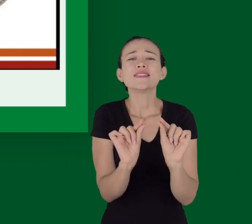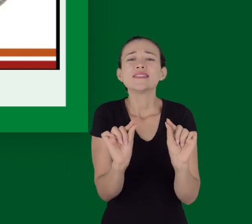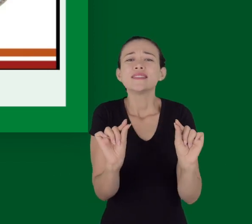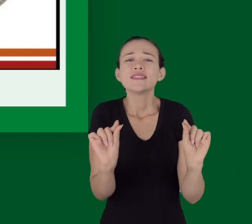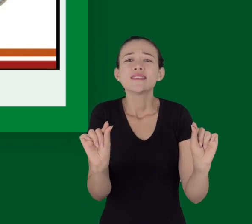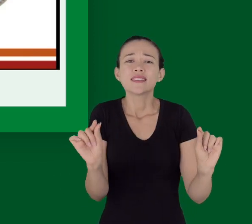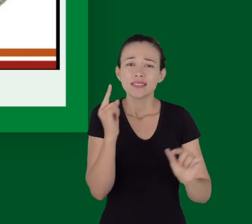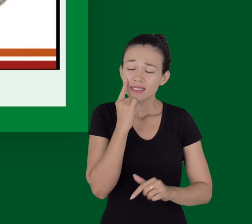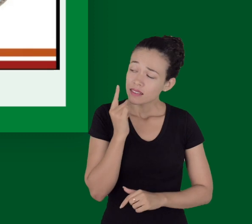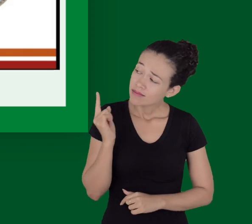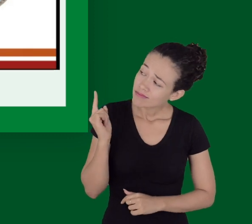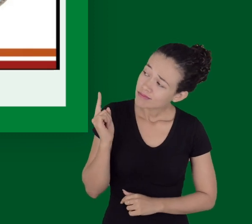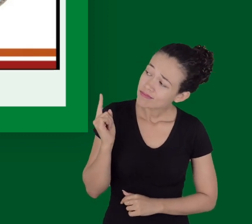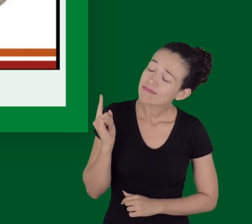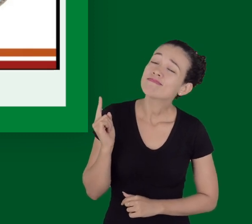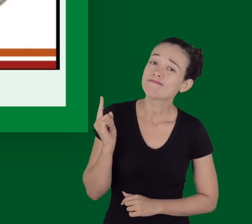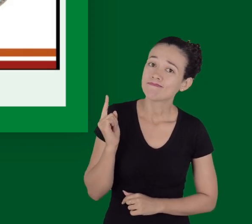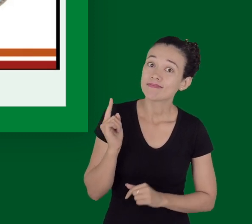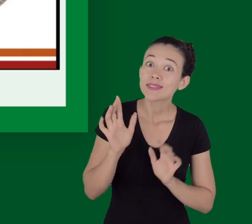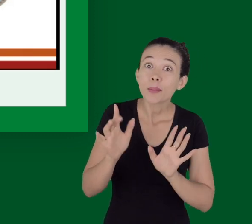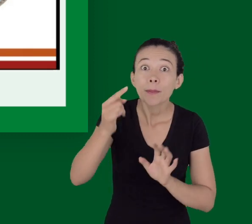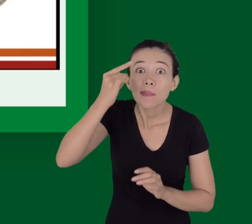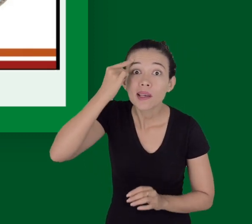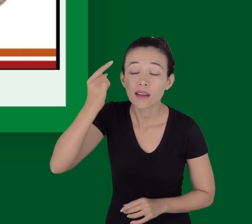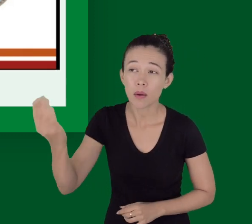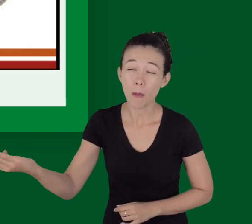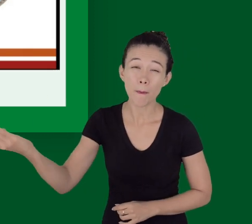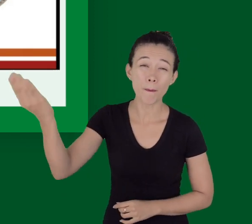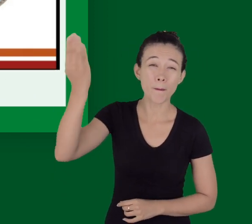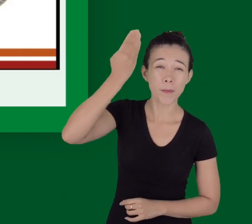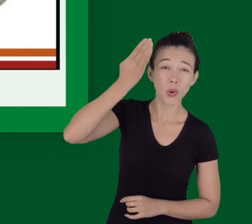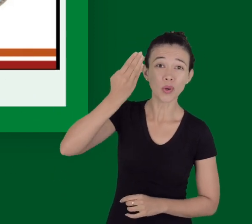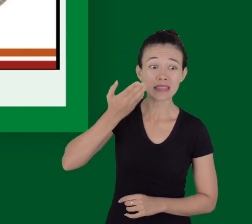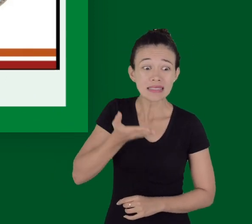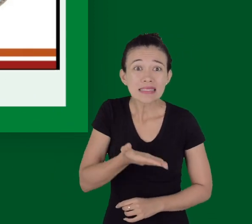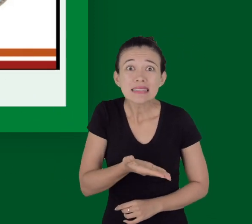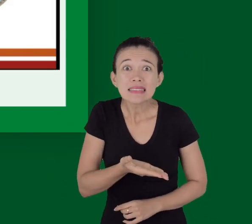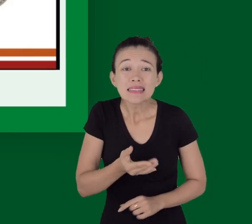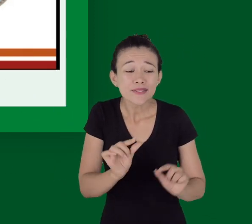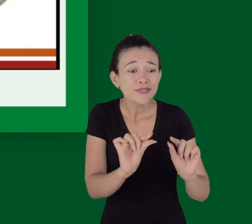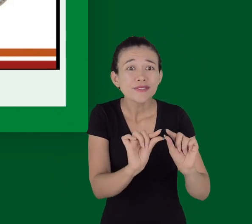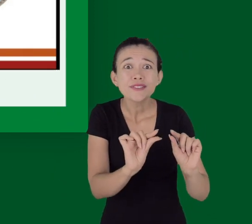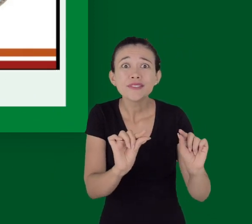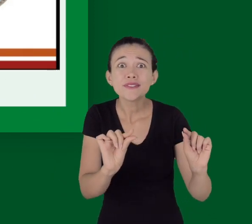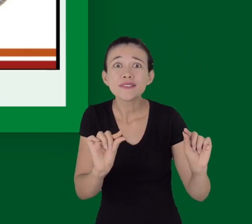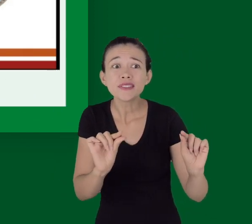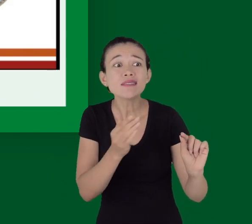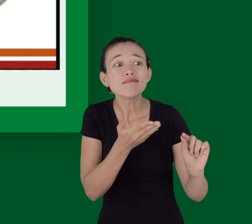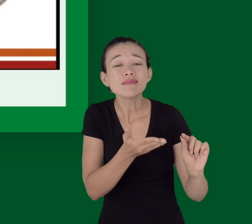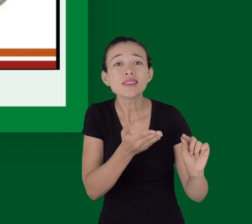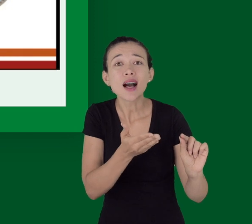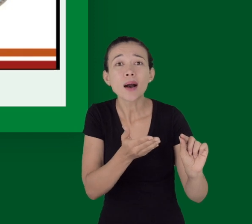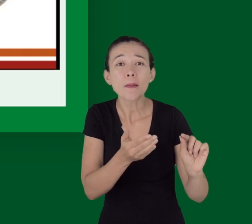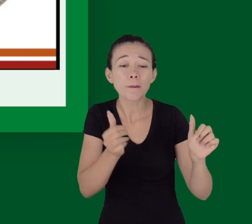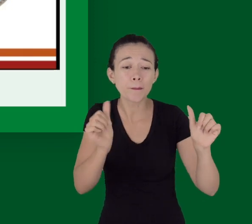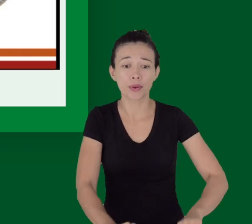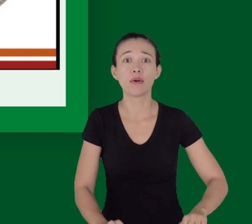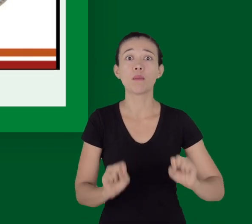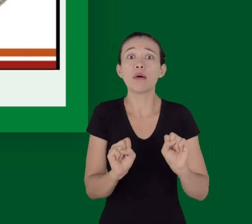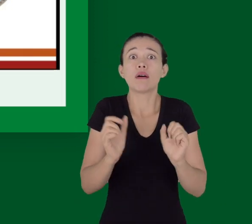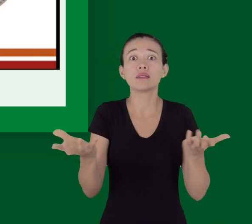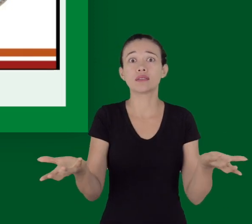dessas cavidades por estruturas extremamente finas, extremamente delicadas. Em termos de trauma, isso traz